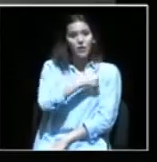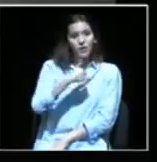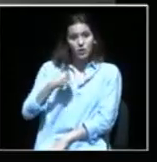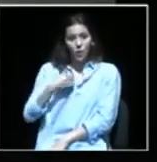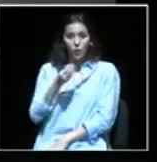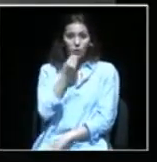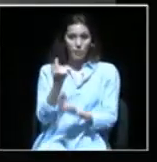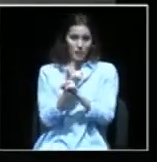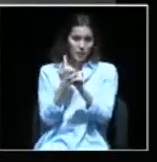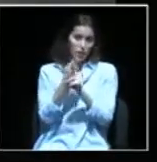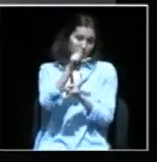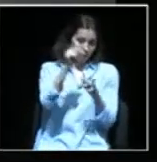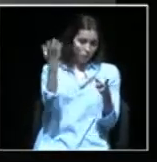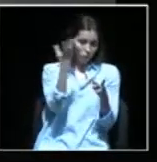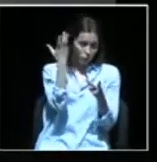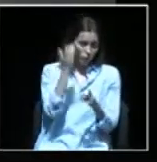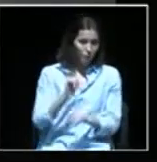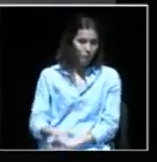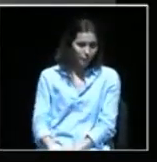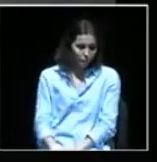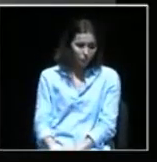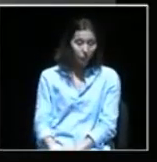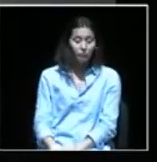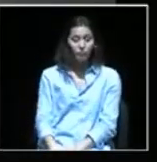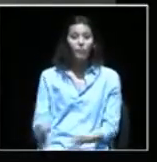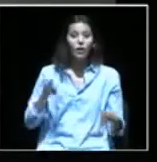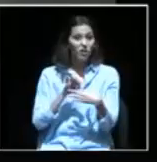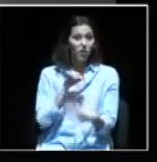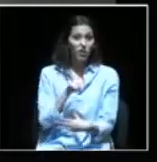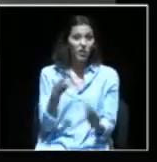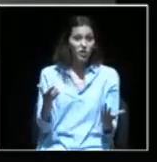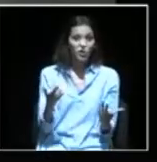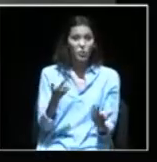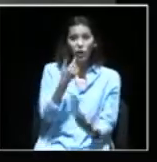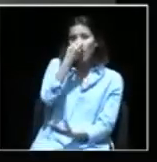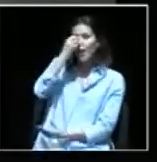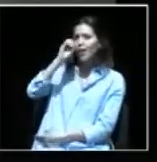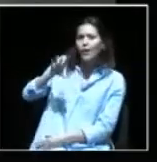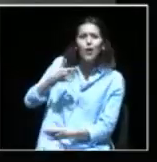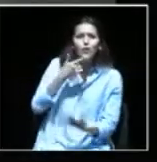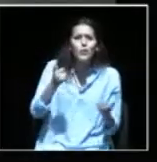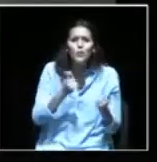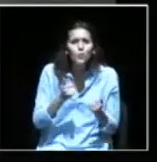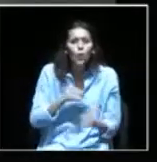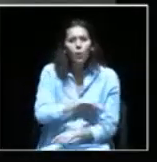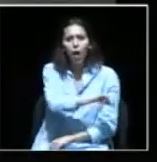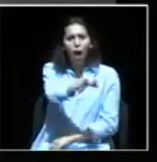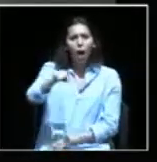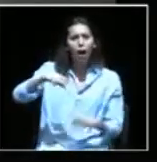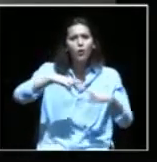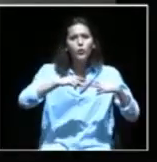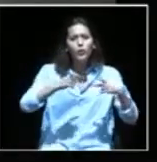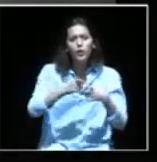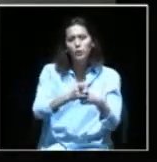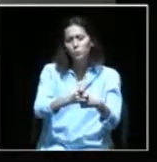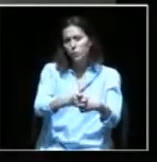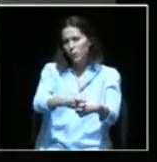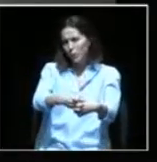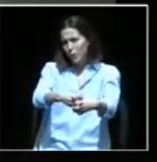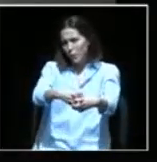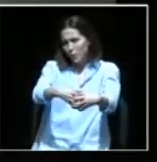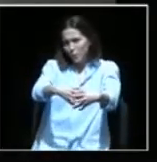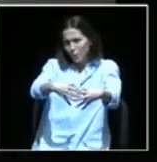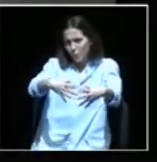alimentar e à cultura. Em relação a isto, ninguém pode ignorar que o número considerável de autarquias está